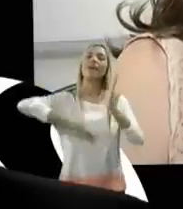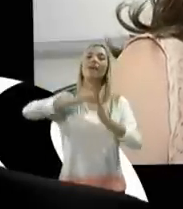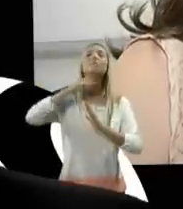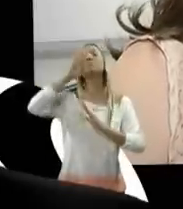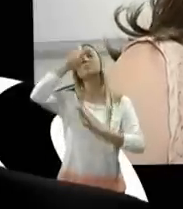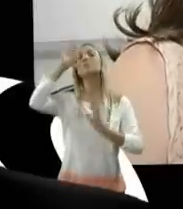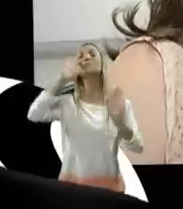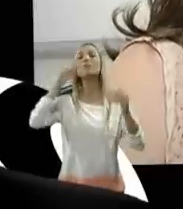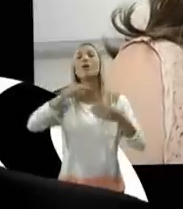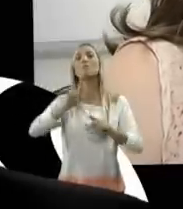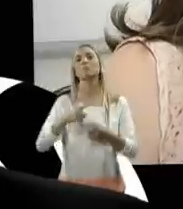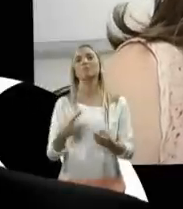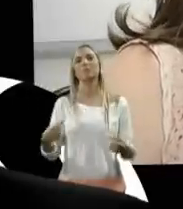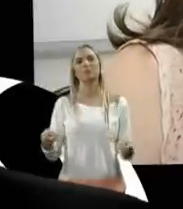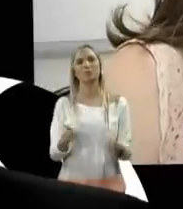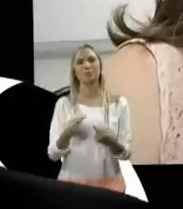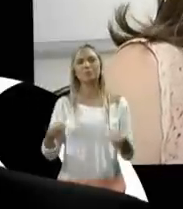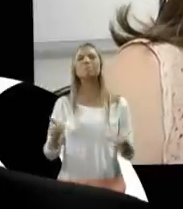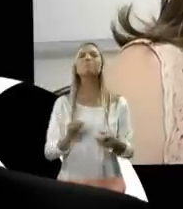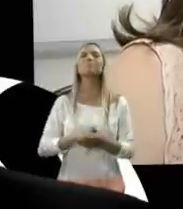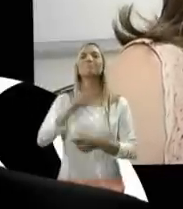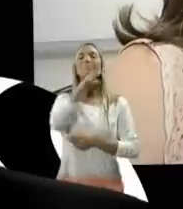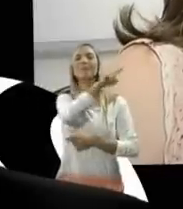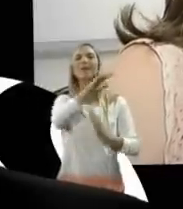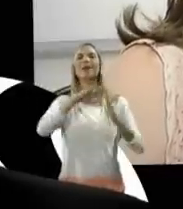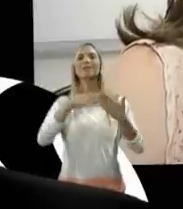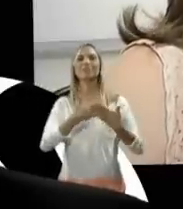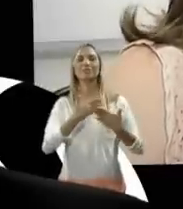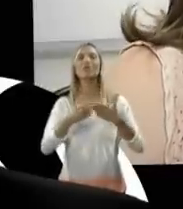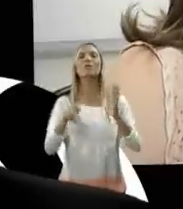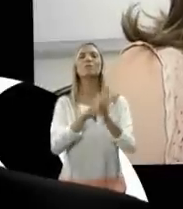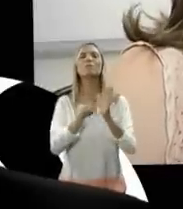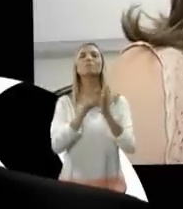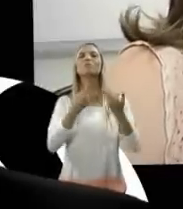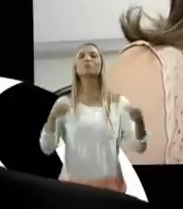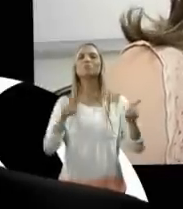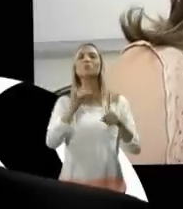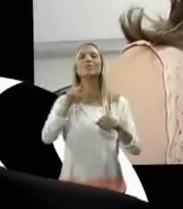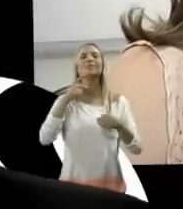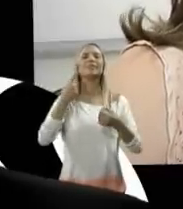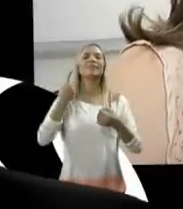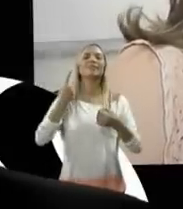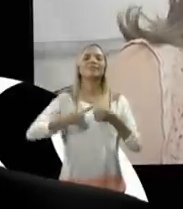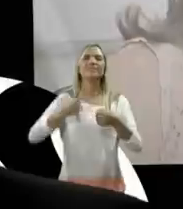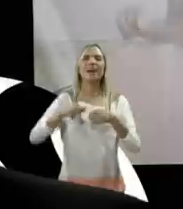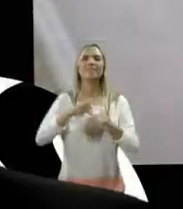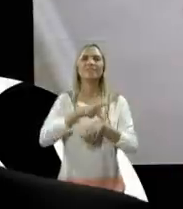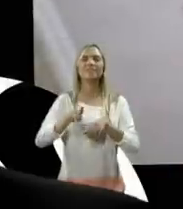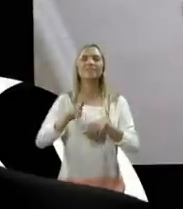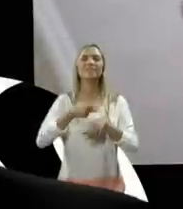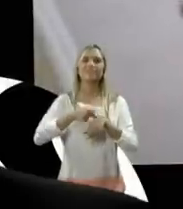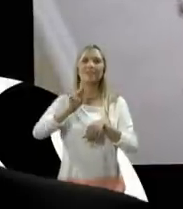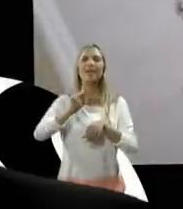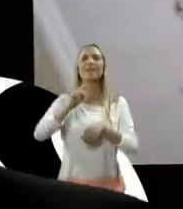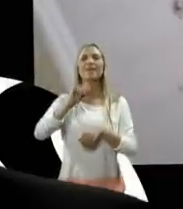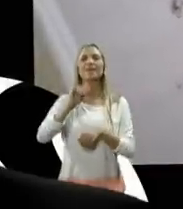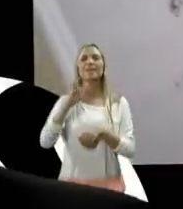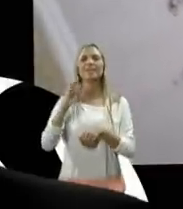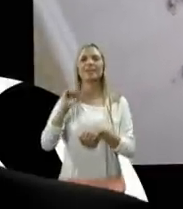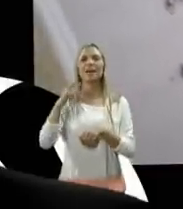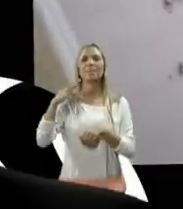música. E nós fizemos um trabalho na Escola de Música da cidade de Itapecerica, aqui em Minas Gerais, e lá nós